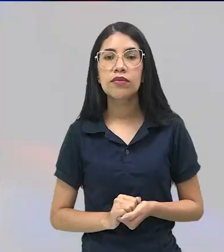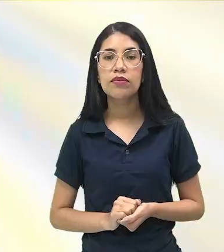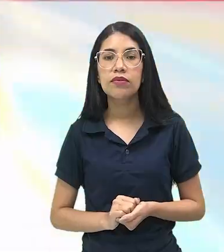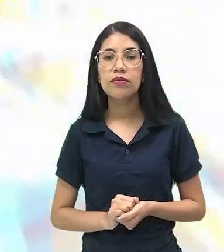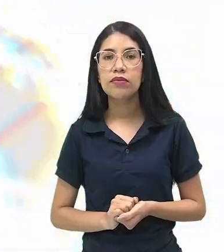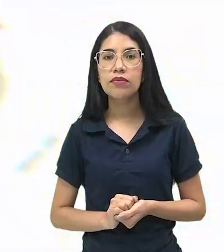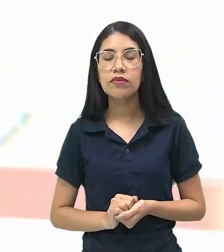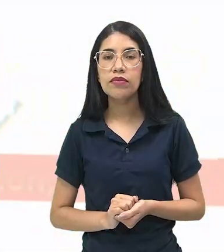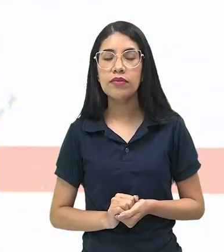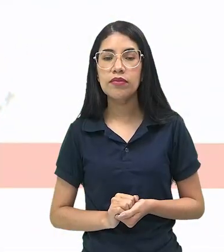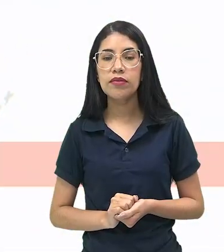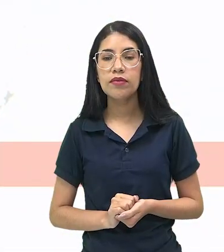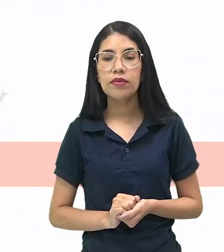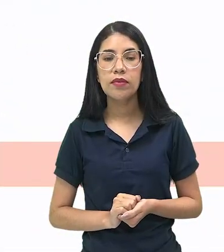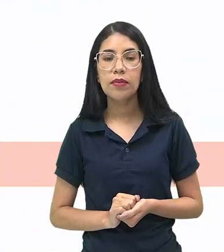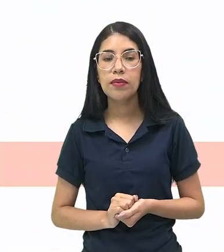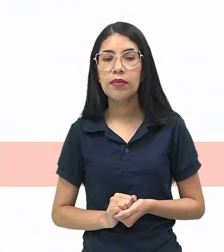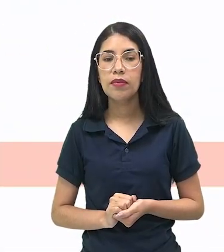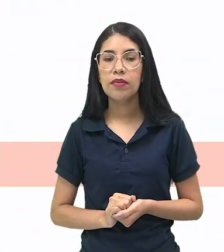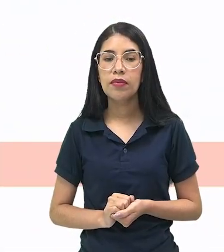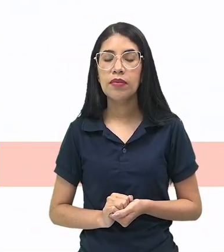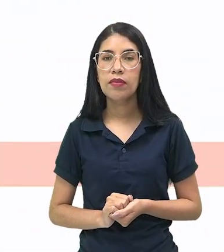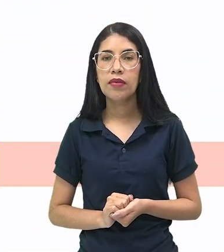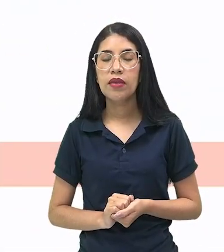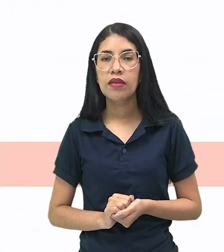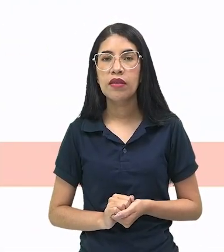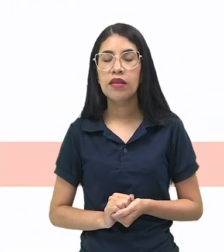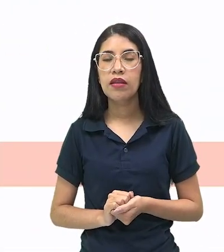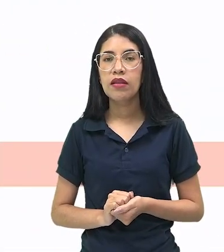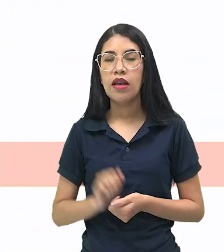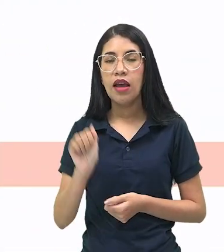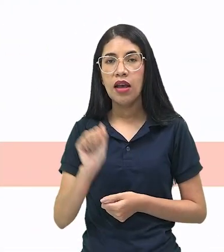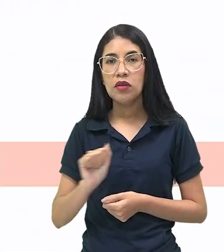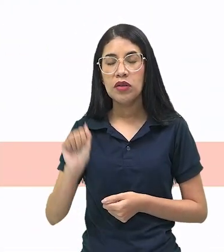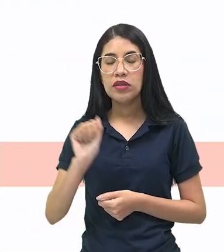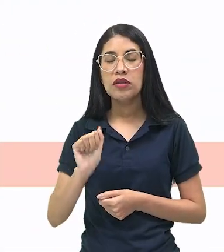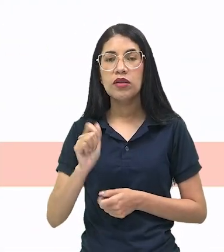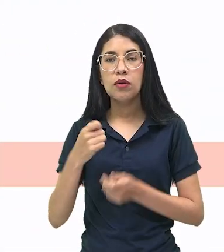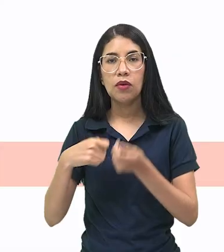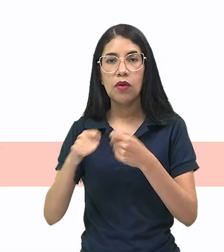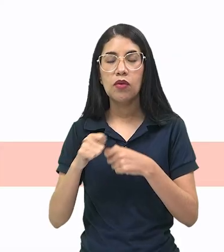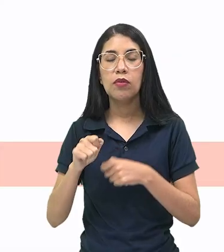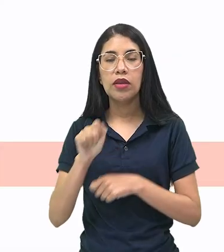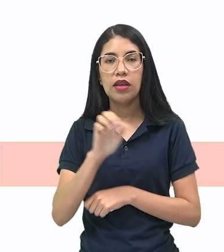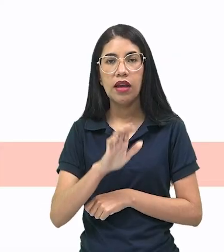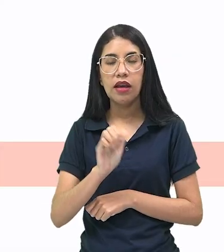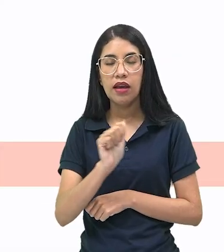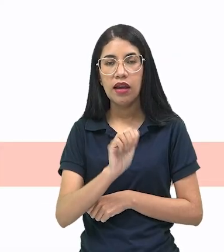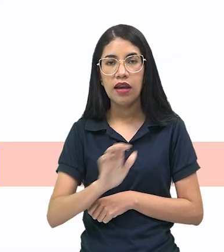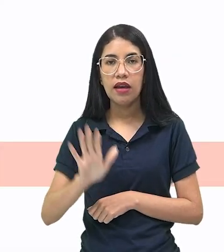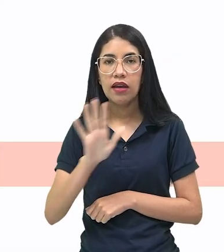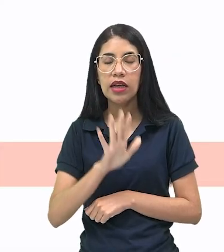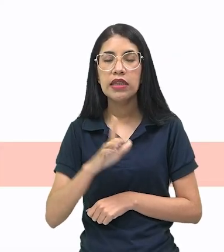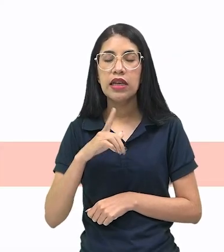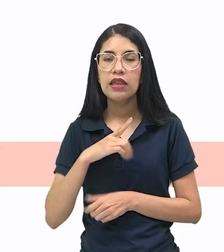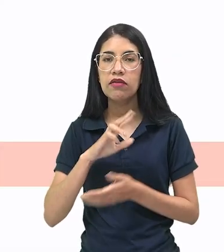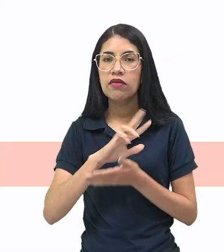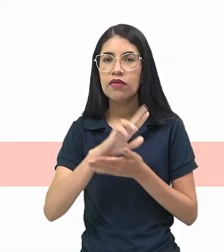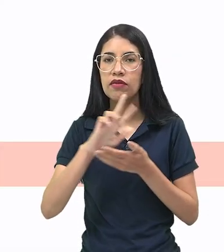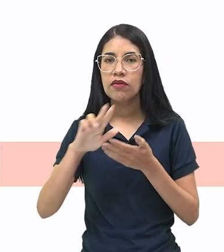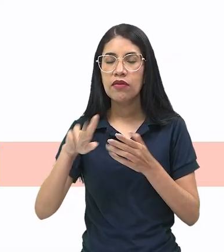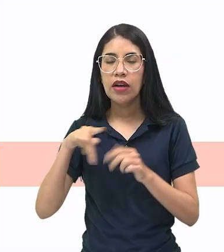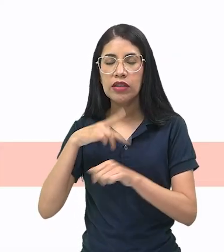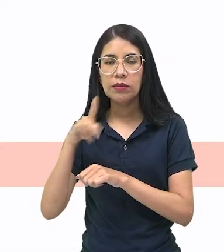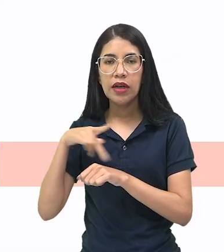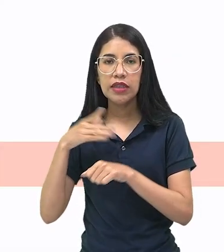questão da Associação Econômica Ásia-Pacífico, né, que envolve ali um número gigantesco de